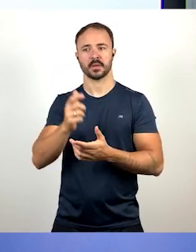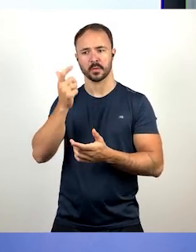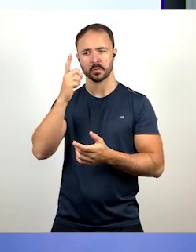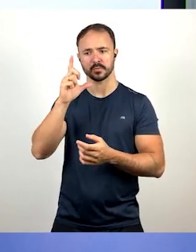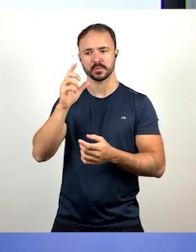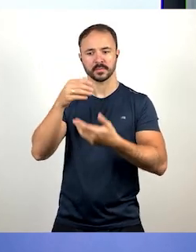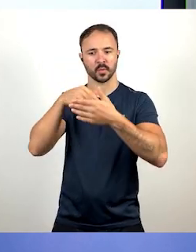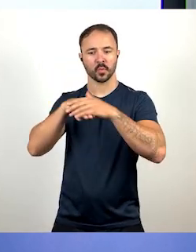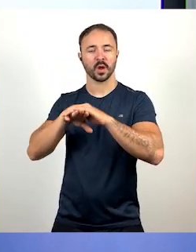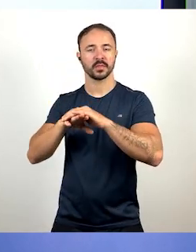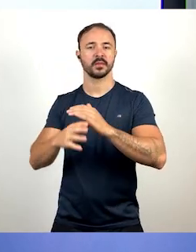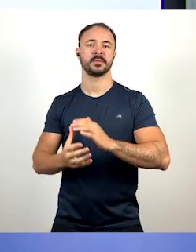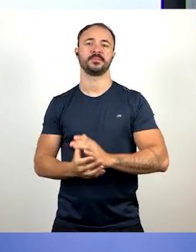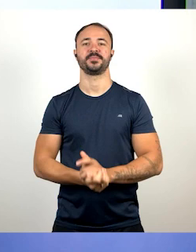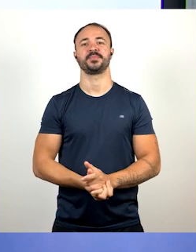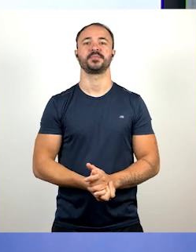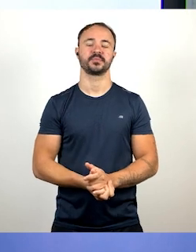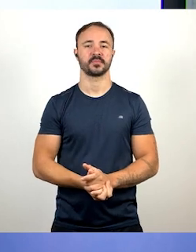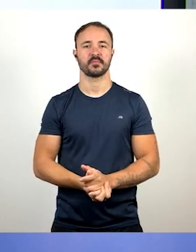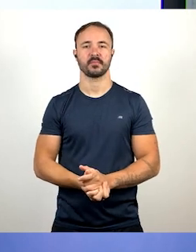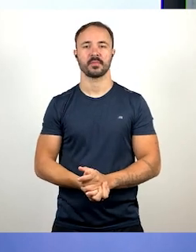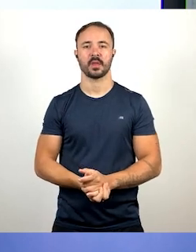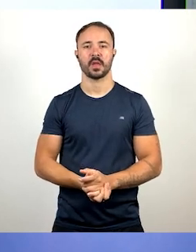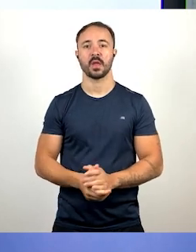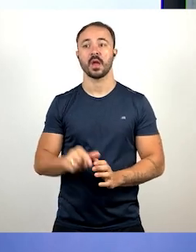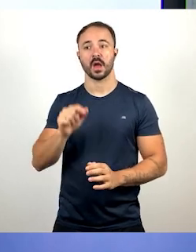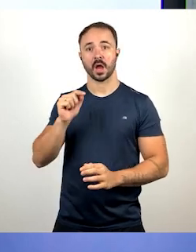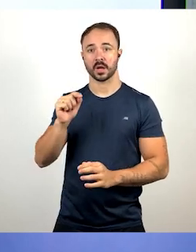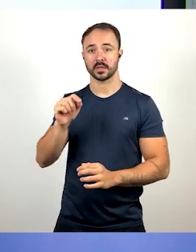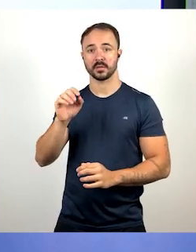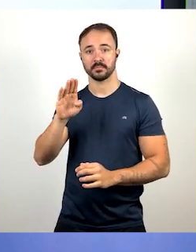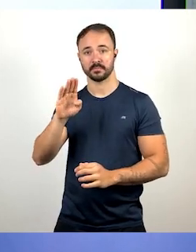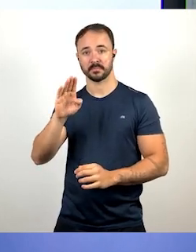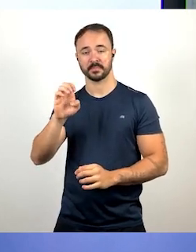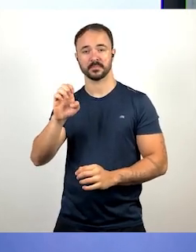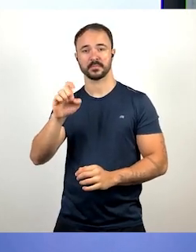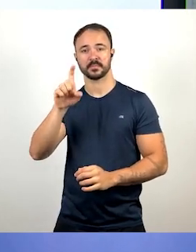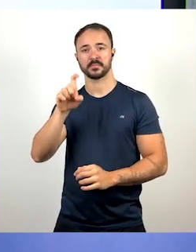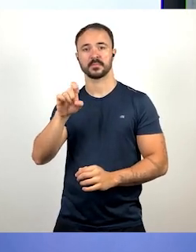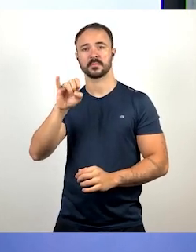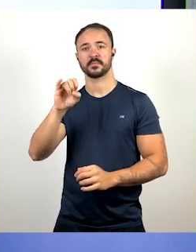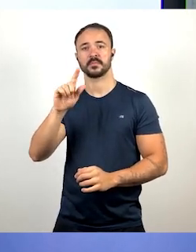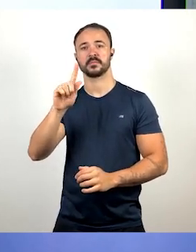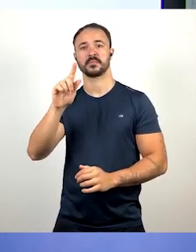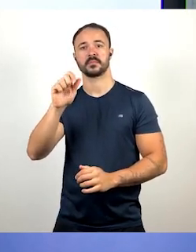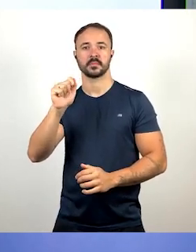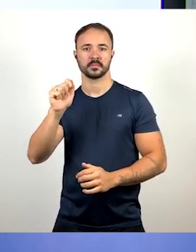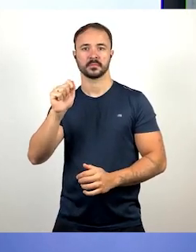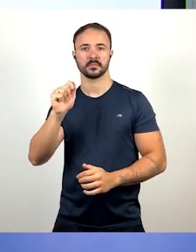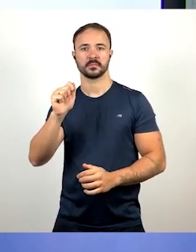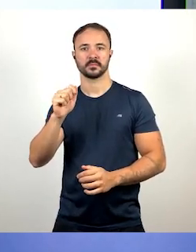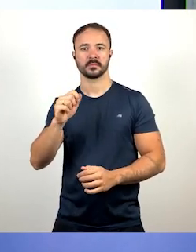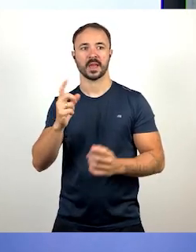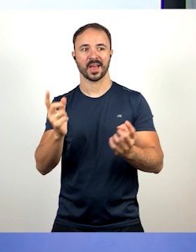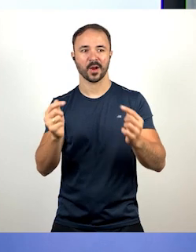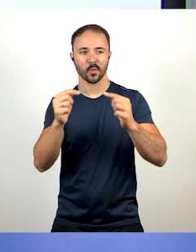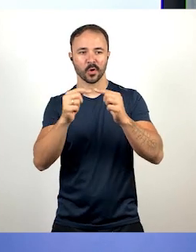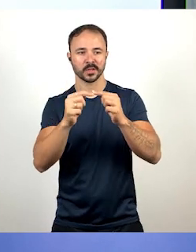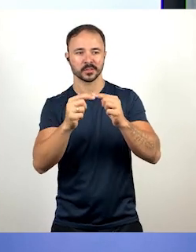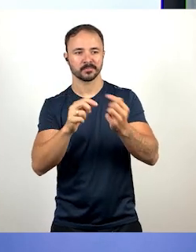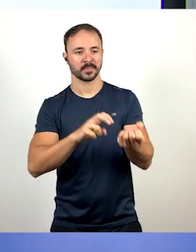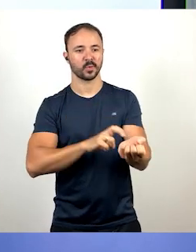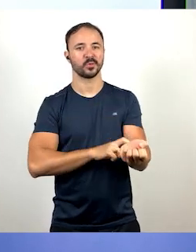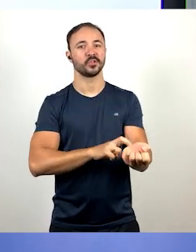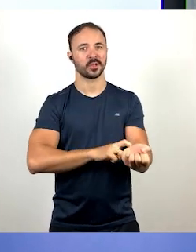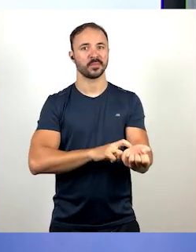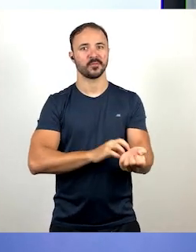consegue suportar. A bexiga é ligada intrinsecamente ao nosso sistema nervoso. E